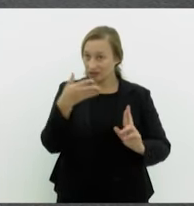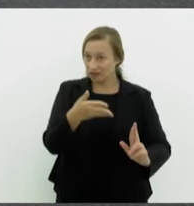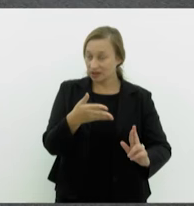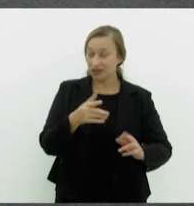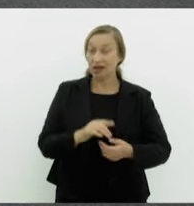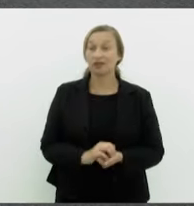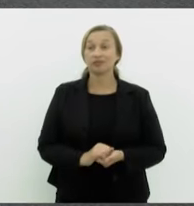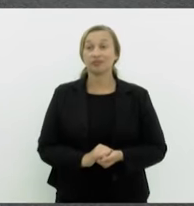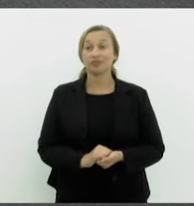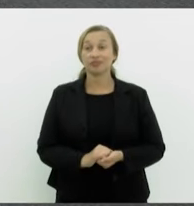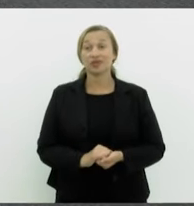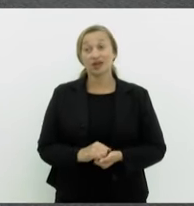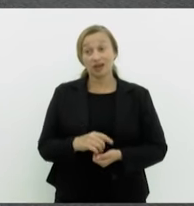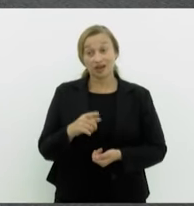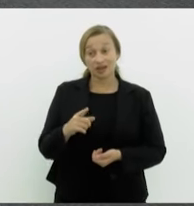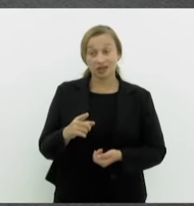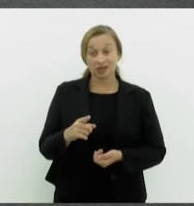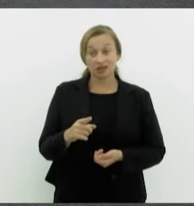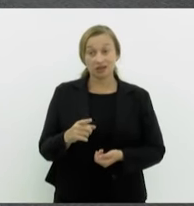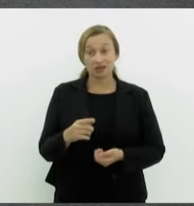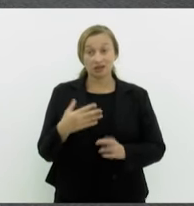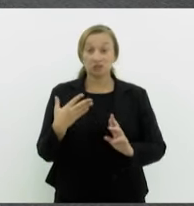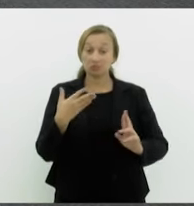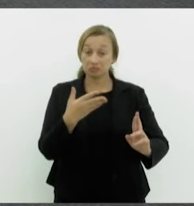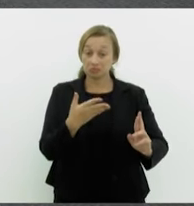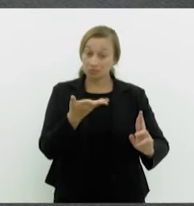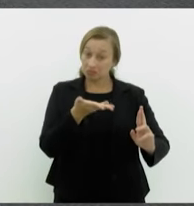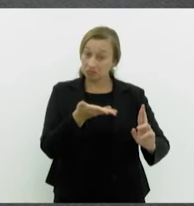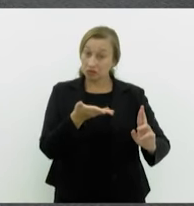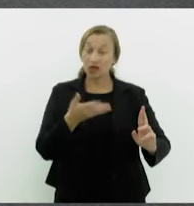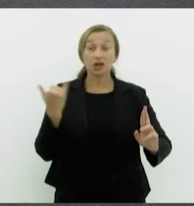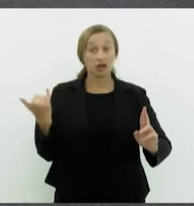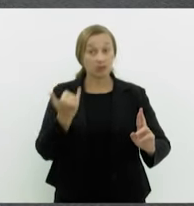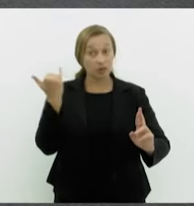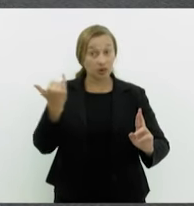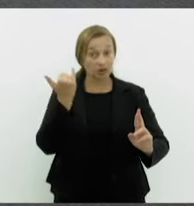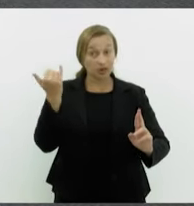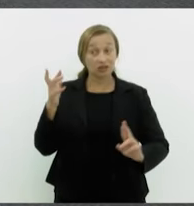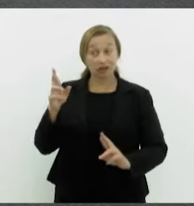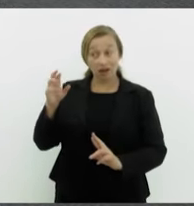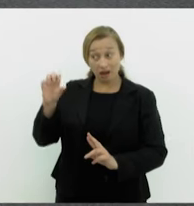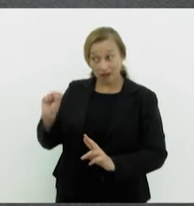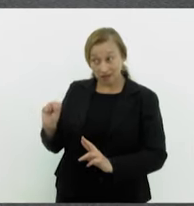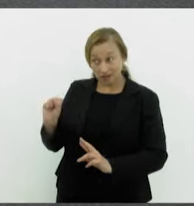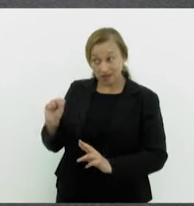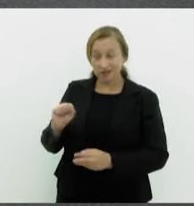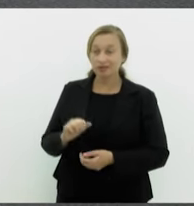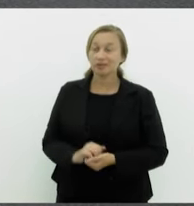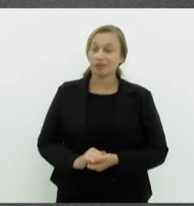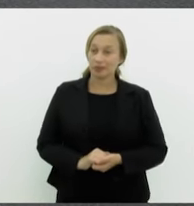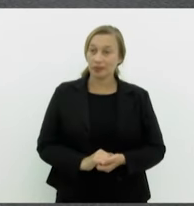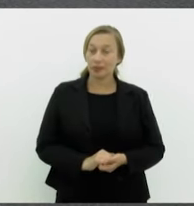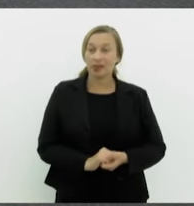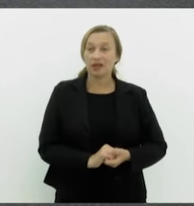ele será uma figura extremamente importante, Rosenberg Reis, para